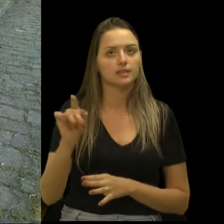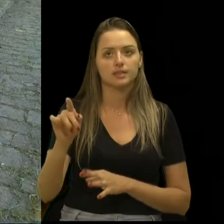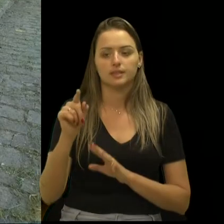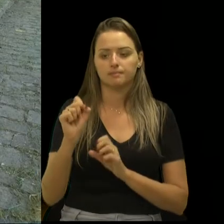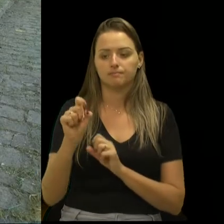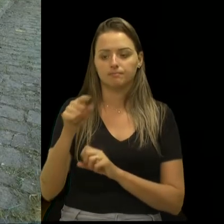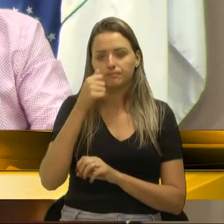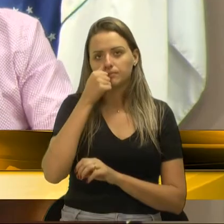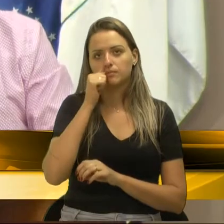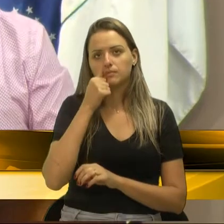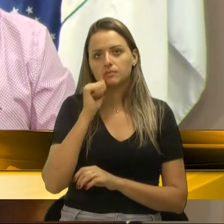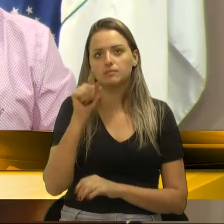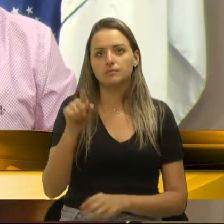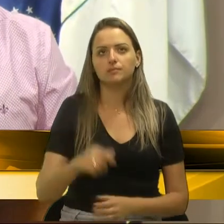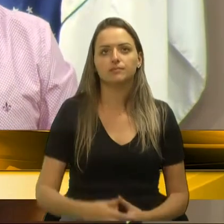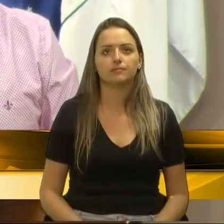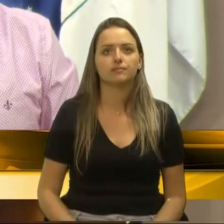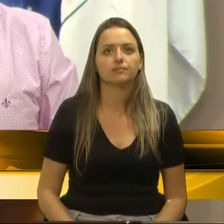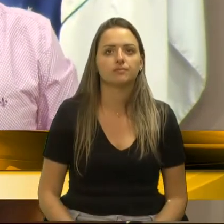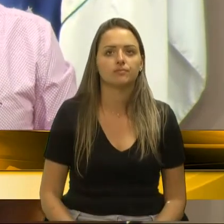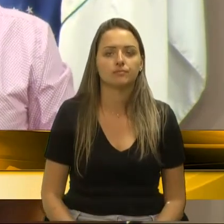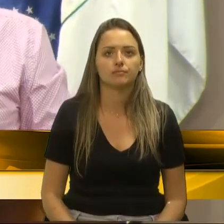Paula.